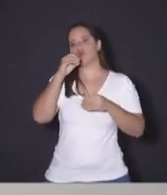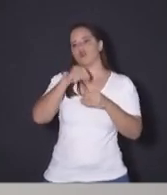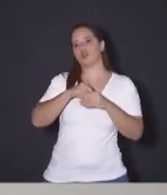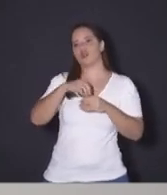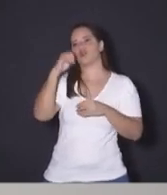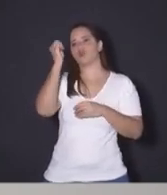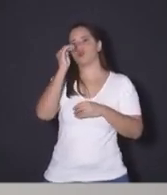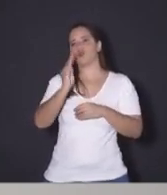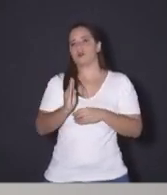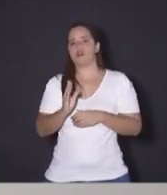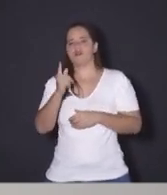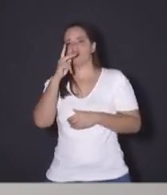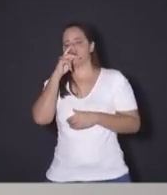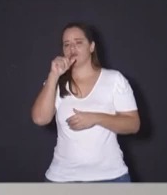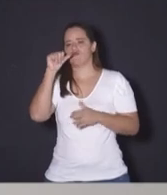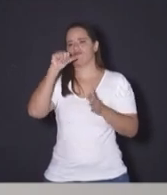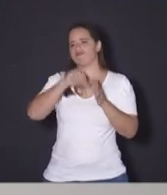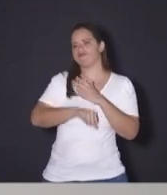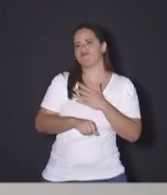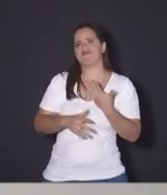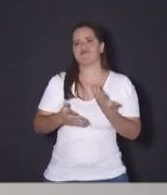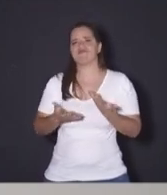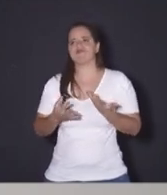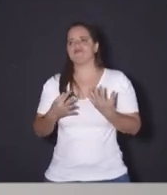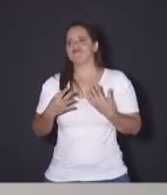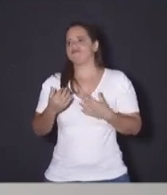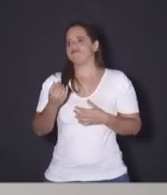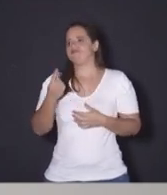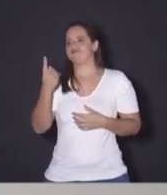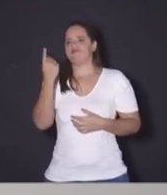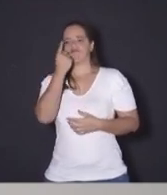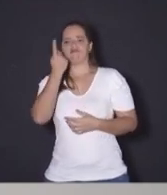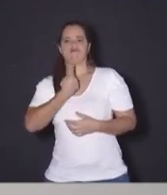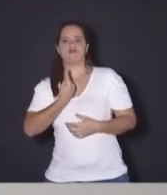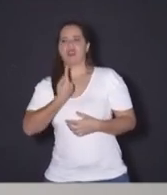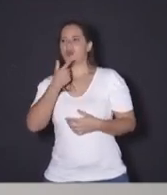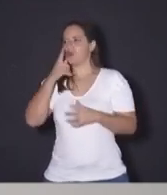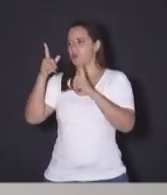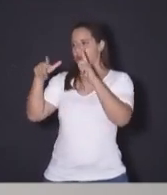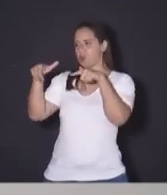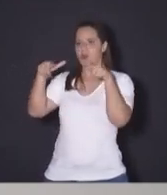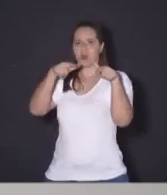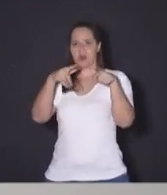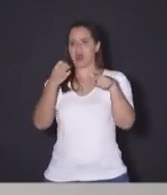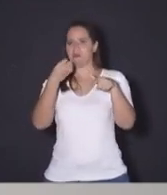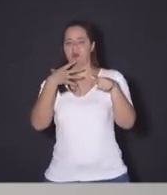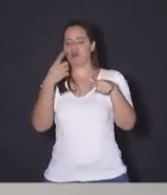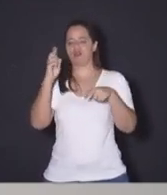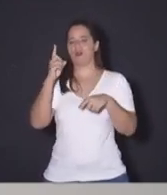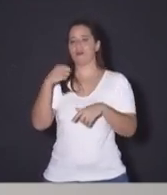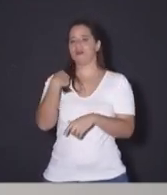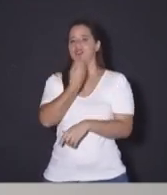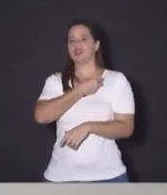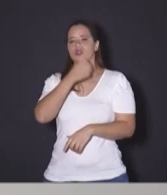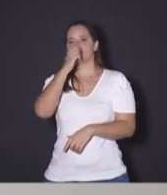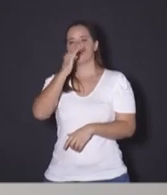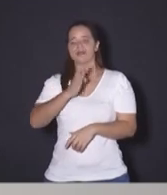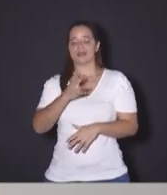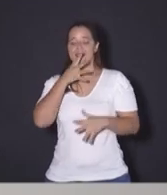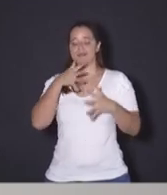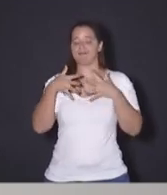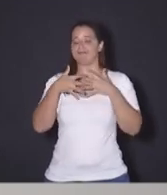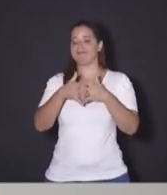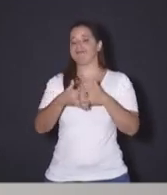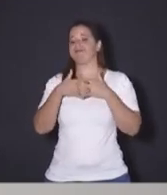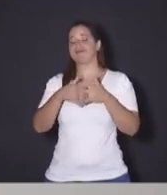pouco menos egoísta não que as elites em outros lugares sejam bonzinhos mas a nossa é um pouco atrofiada ela